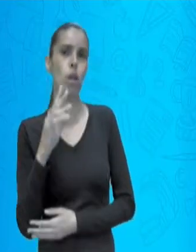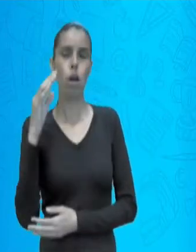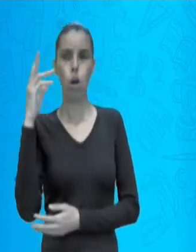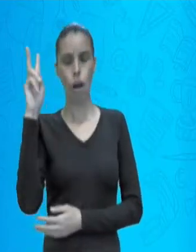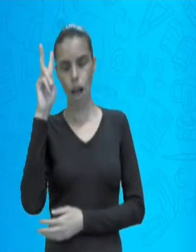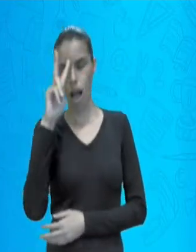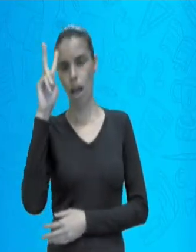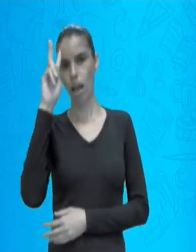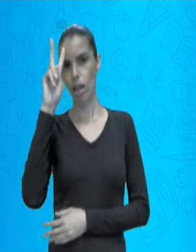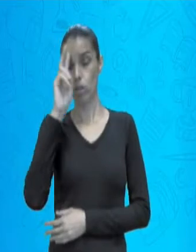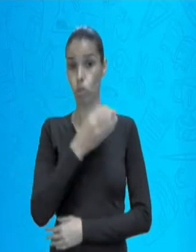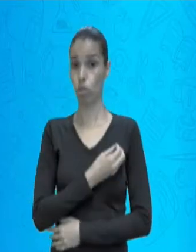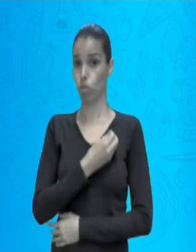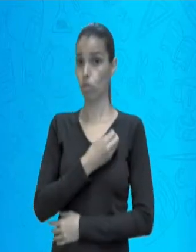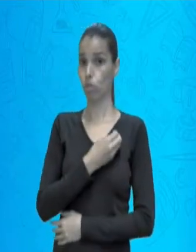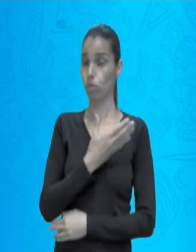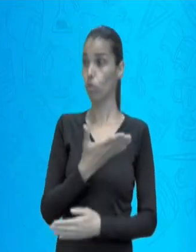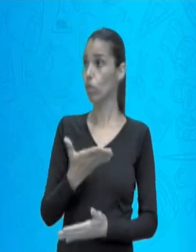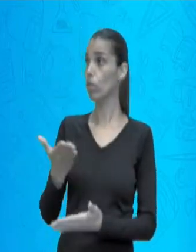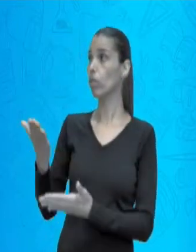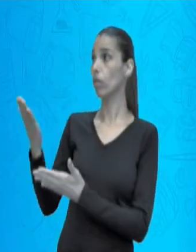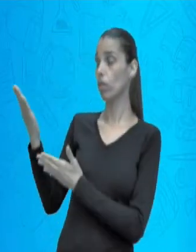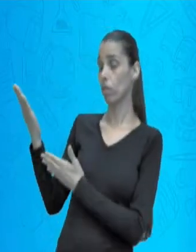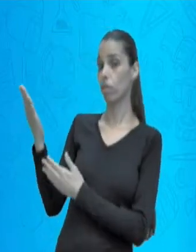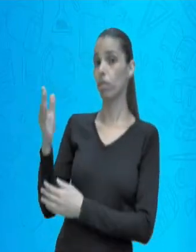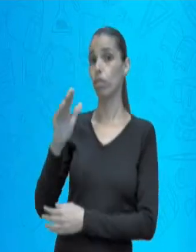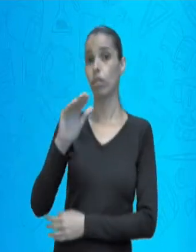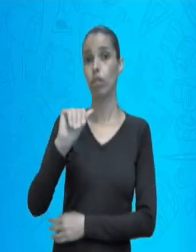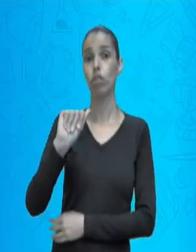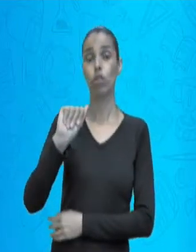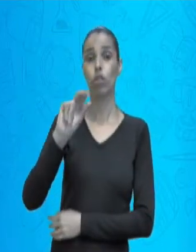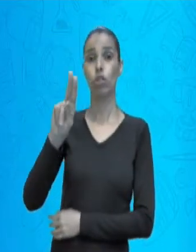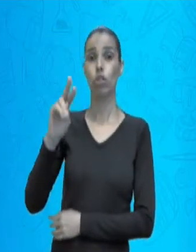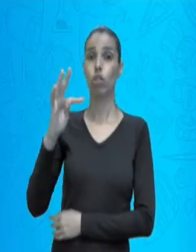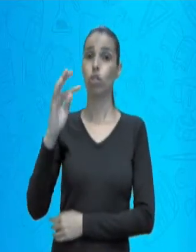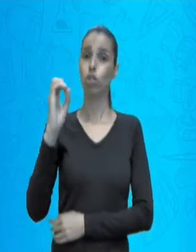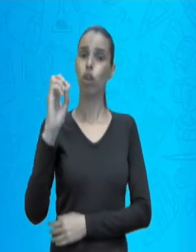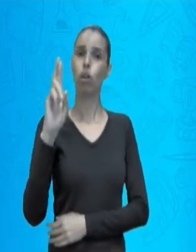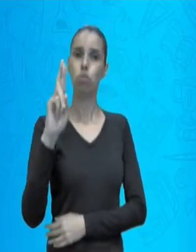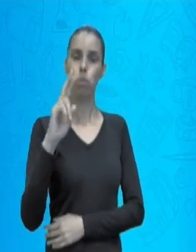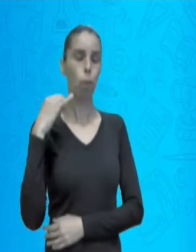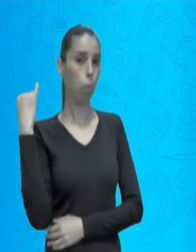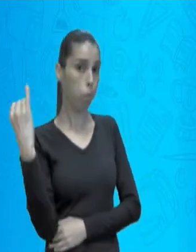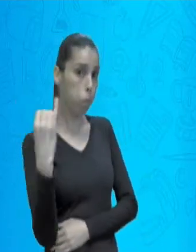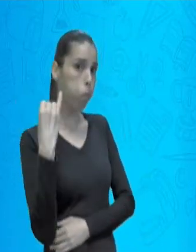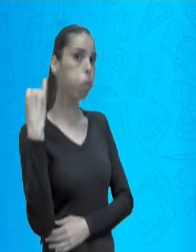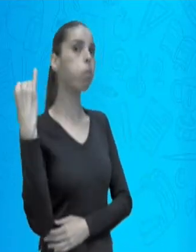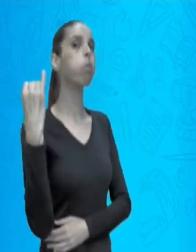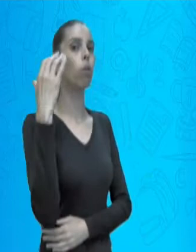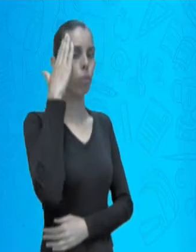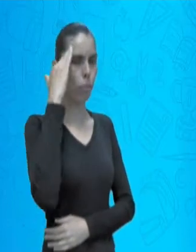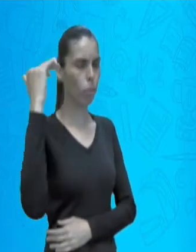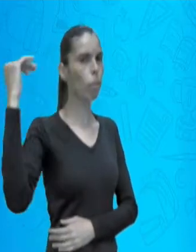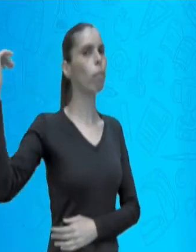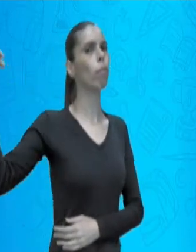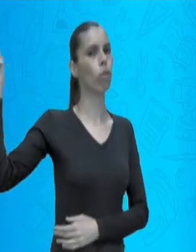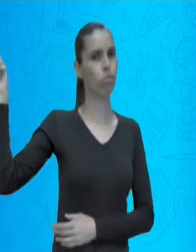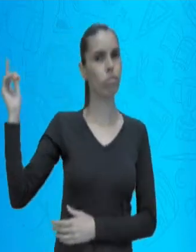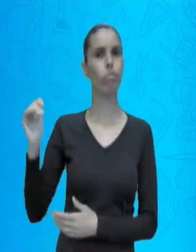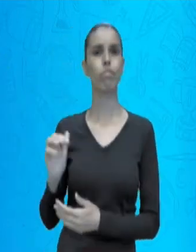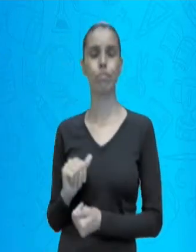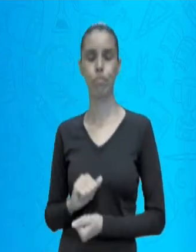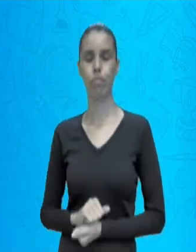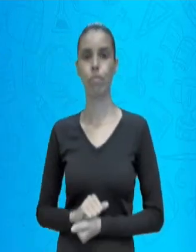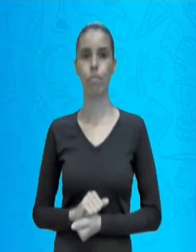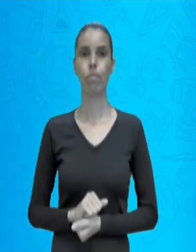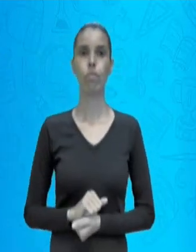Bom, agora eu te convido a vir comigo e entender detalhadamente do que nós